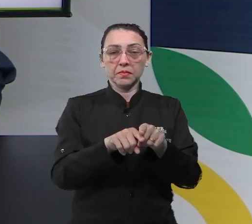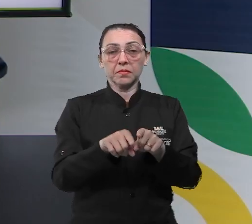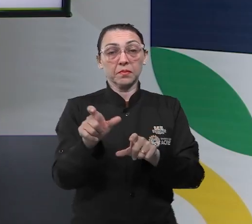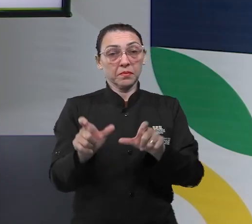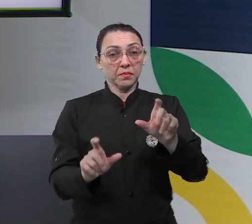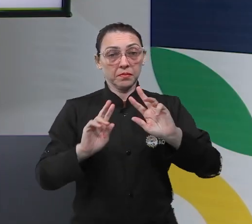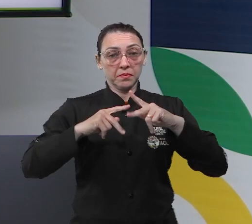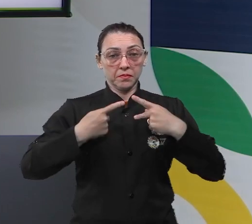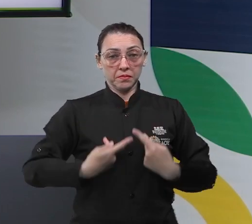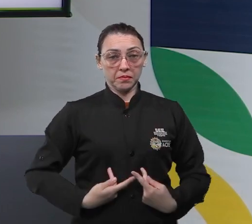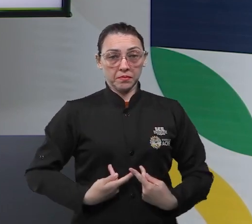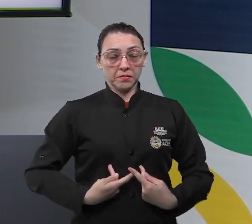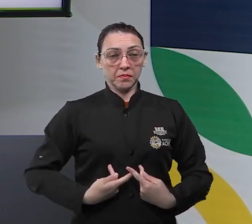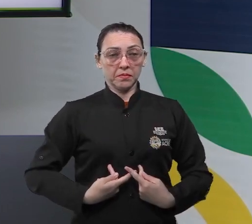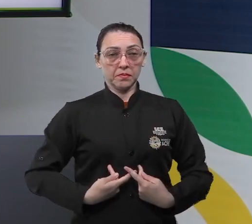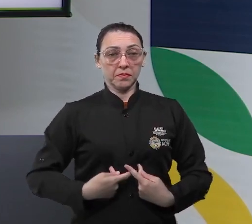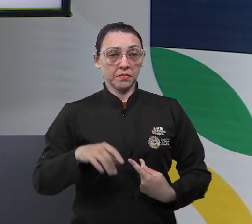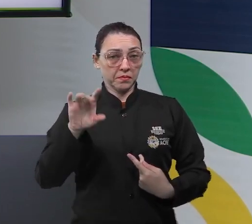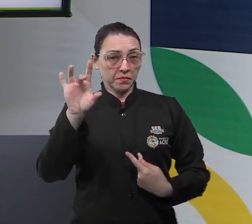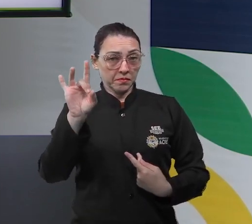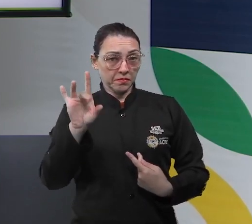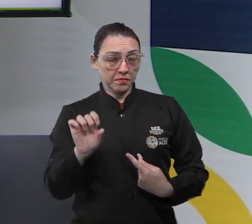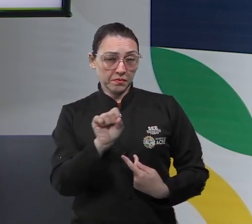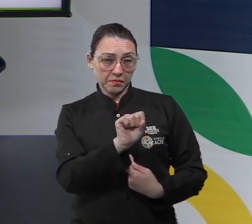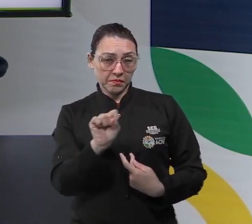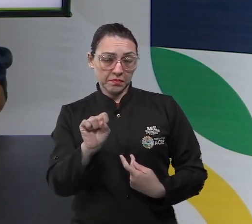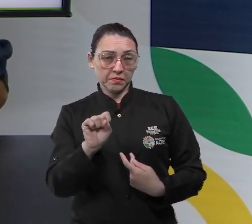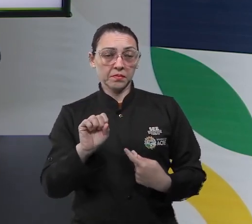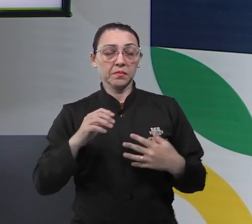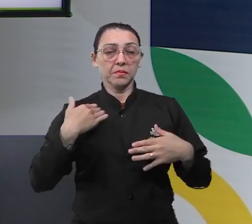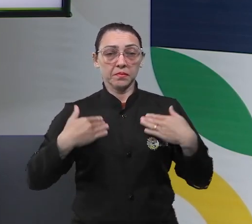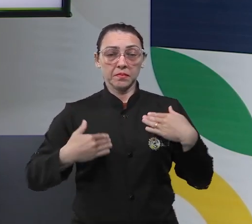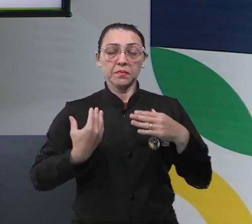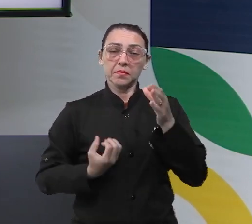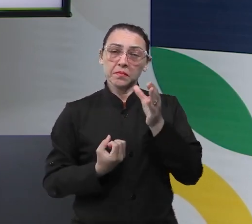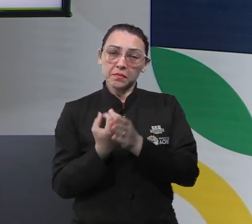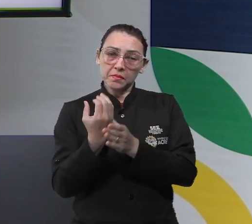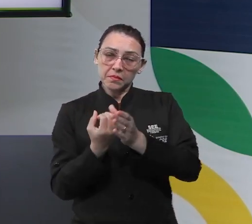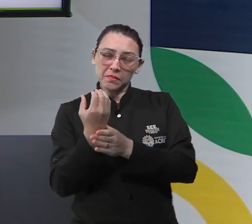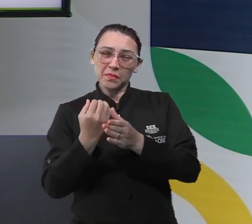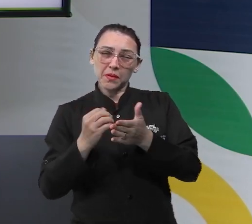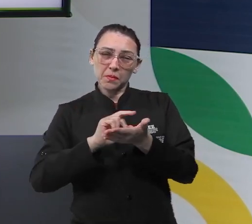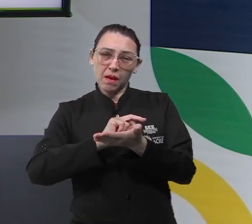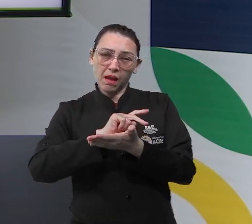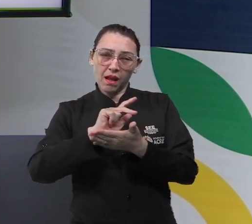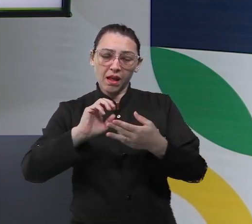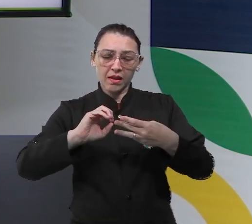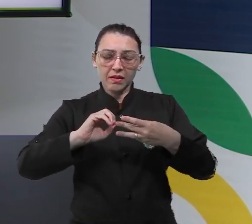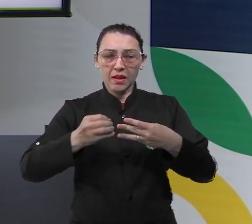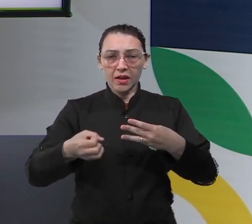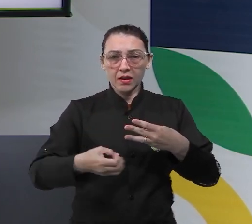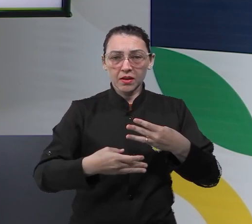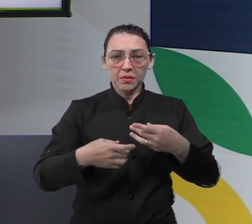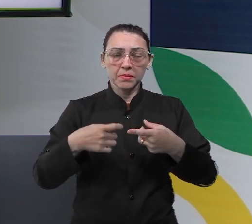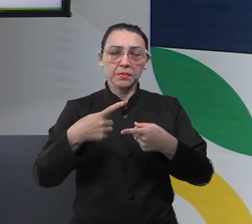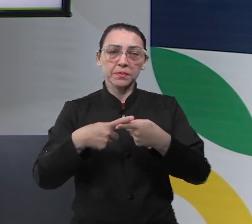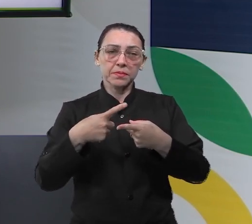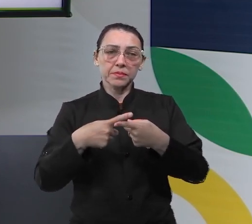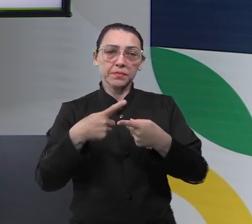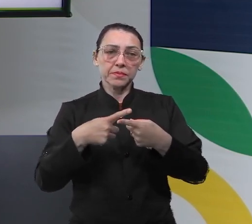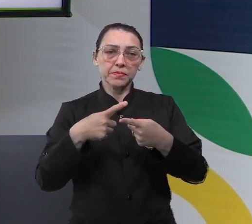também, pessoal, que a cada segundo o nosso corpo produz milhares de células novas. Por quê?